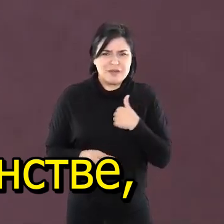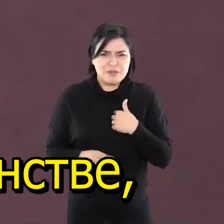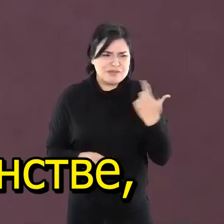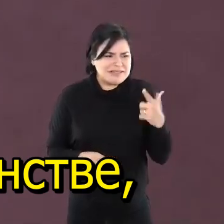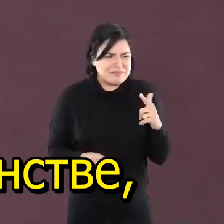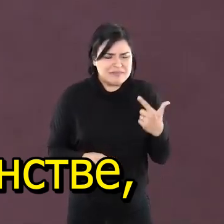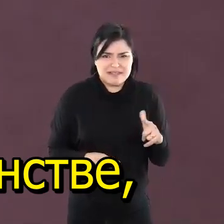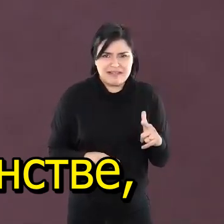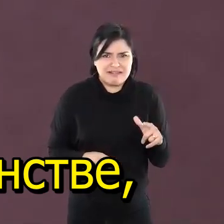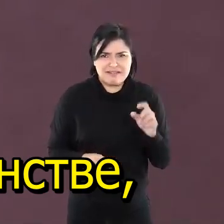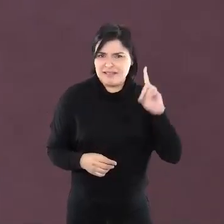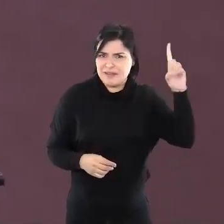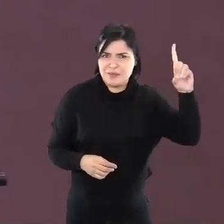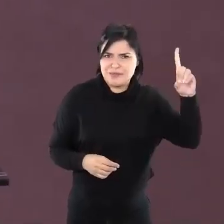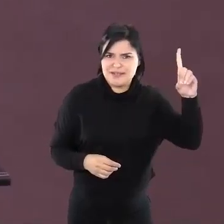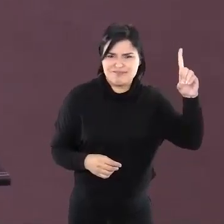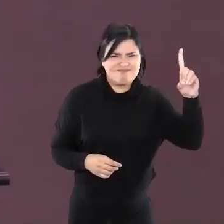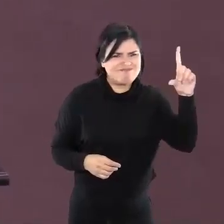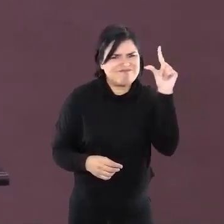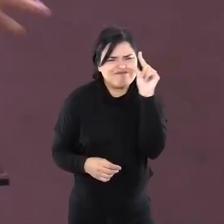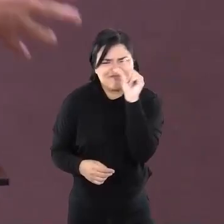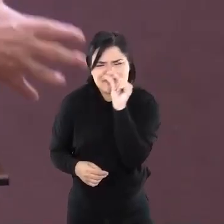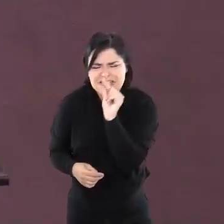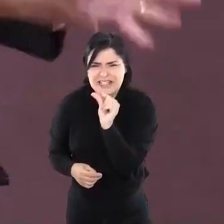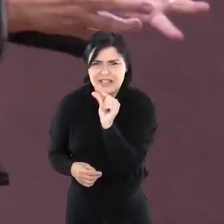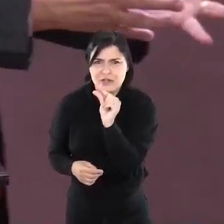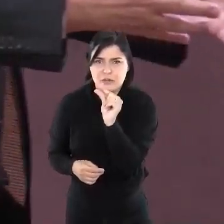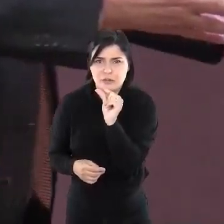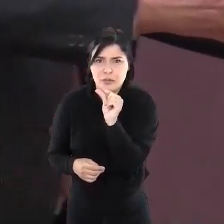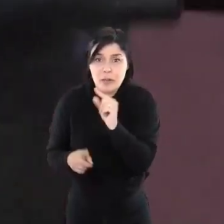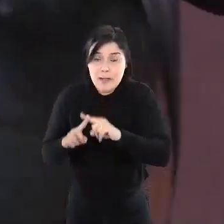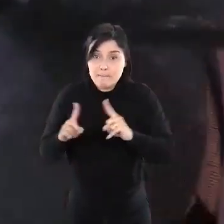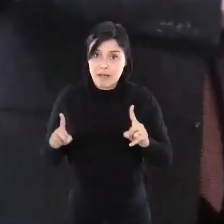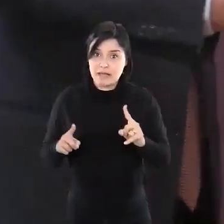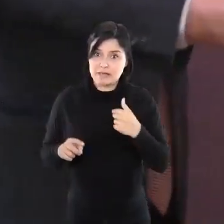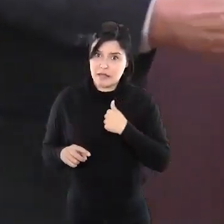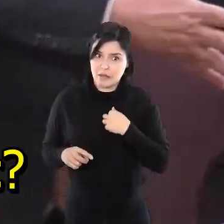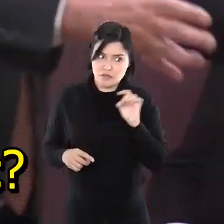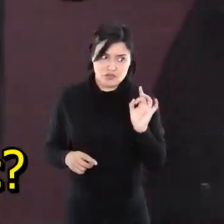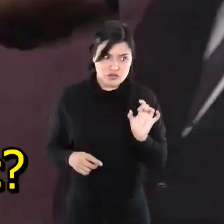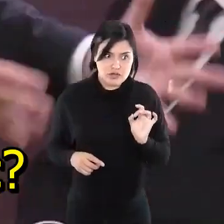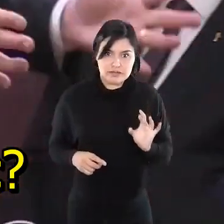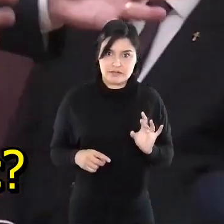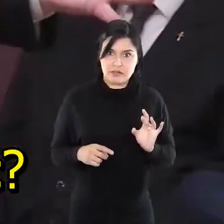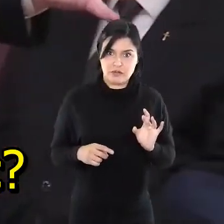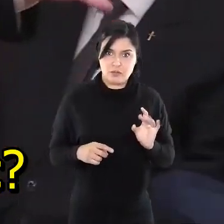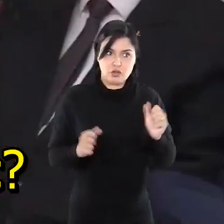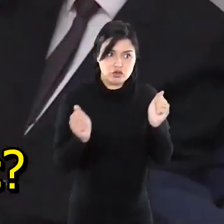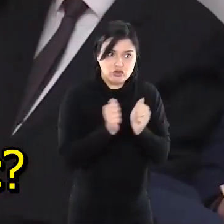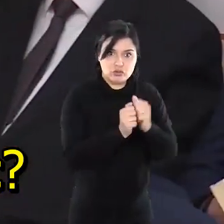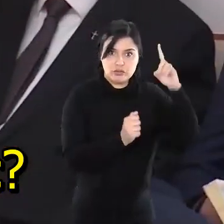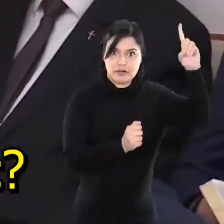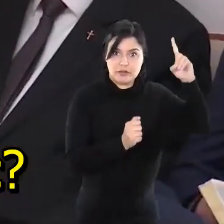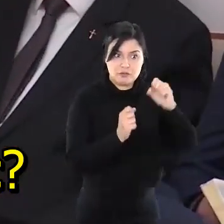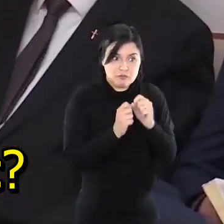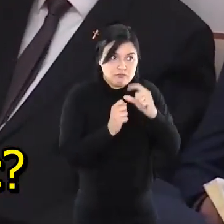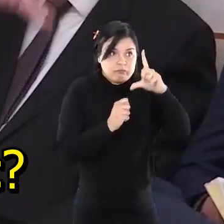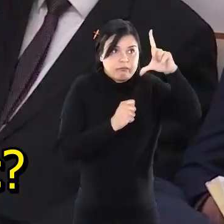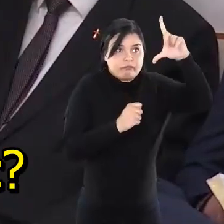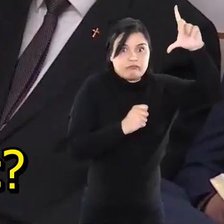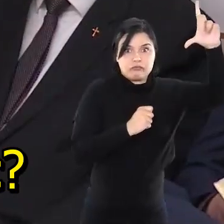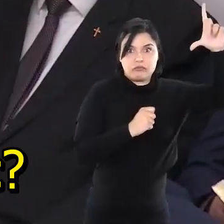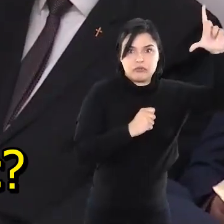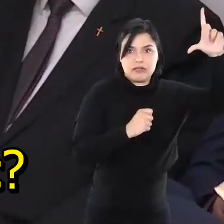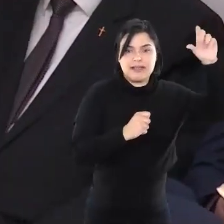eu sou minoria. Mas eu sozinho, com Deus, eu sou a maioria. Se Deus é por nós, quem será